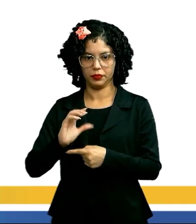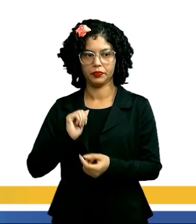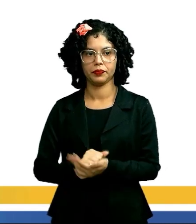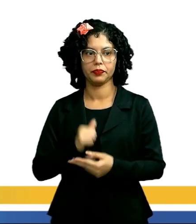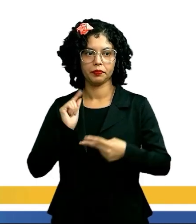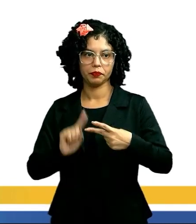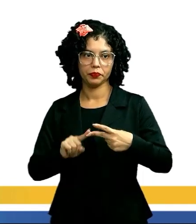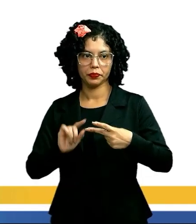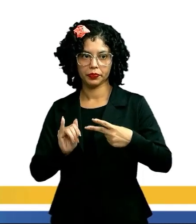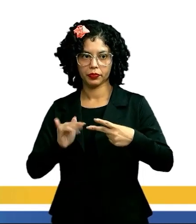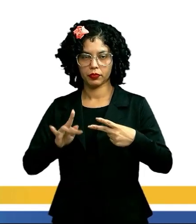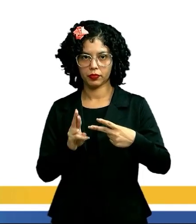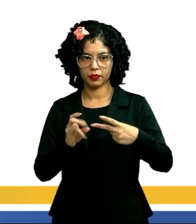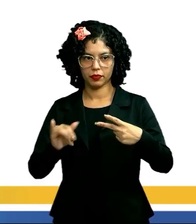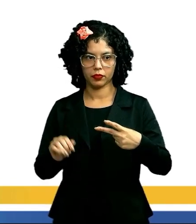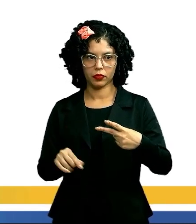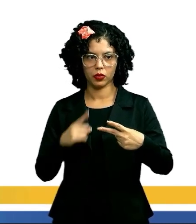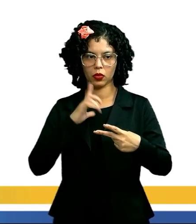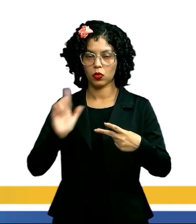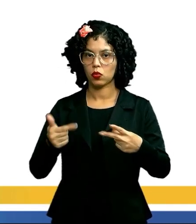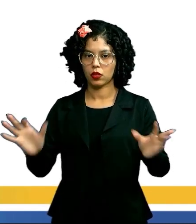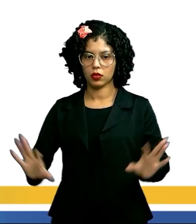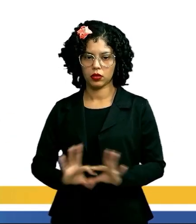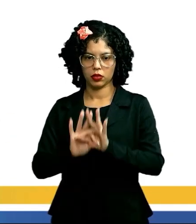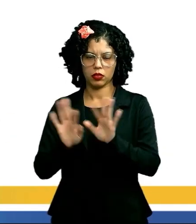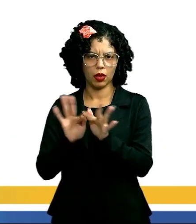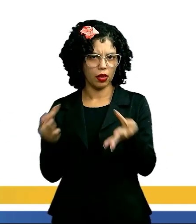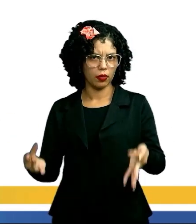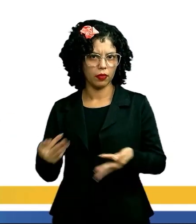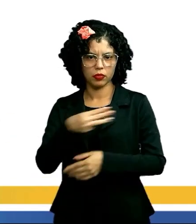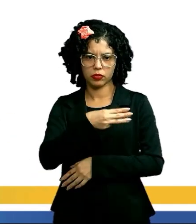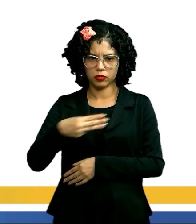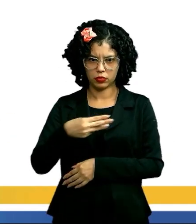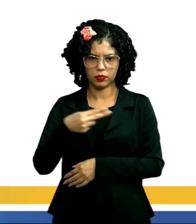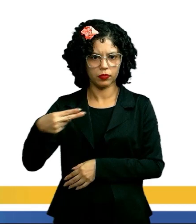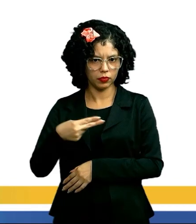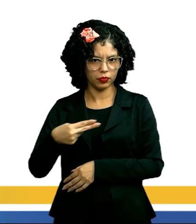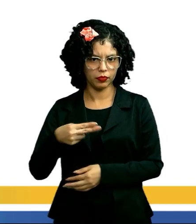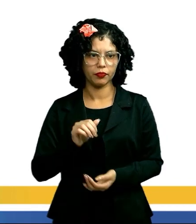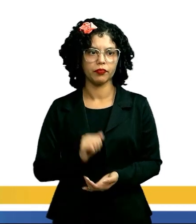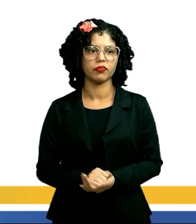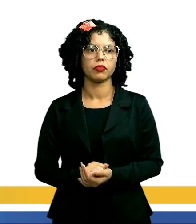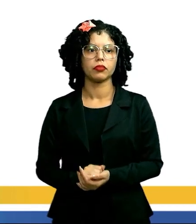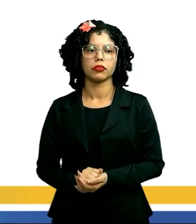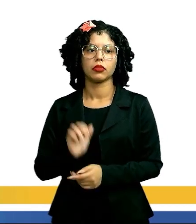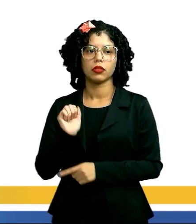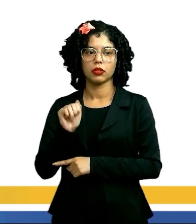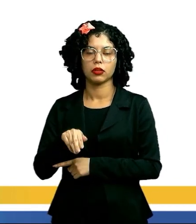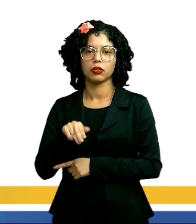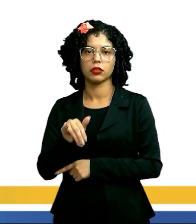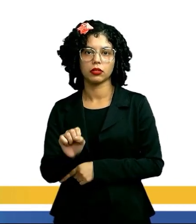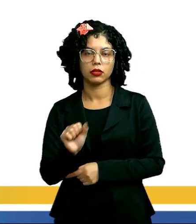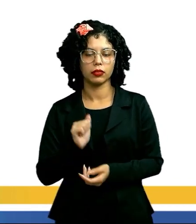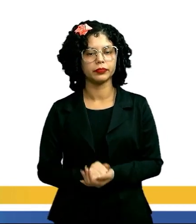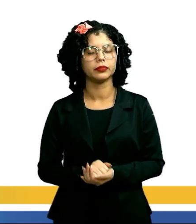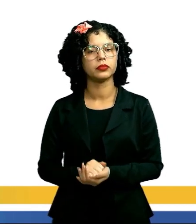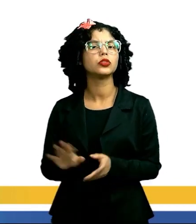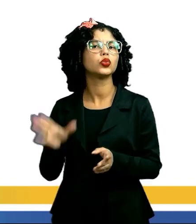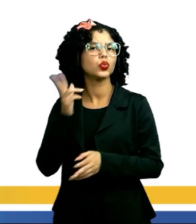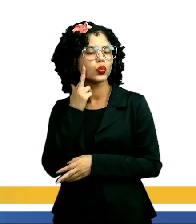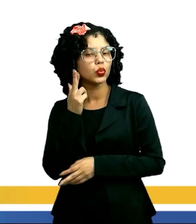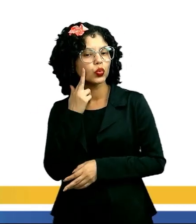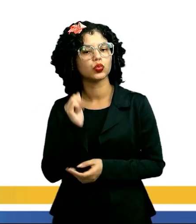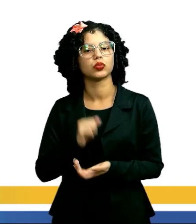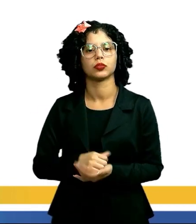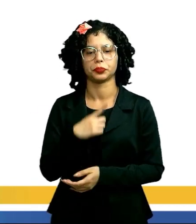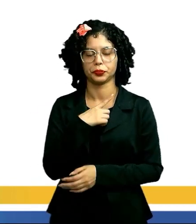um infixo, que é o tipo de ligação, se é simples, dupla ou tripla, e a terminação amina. Então, muito comum,